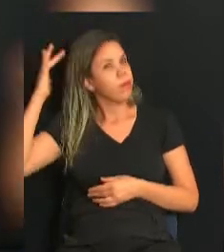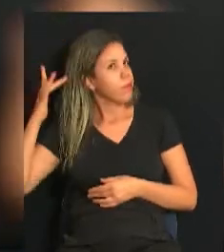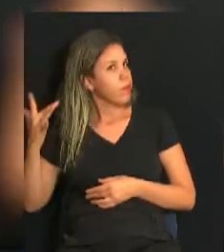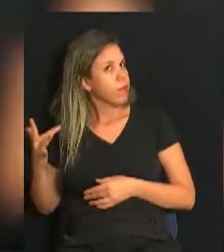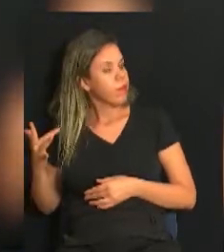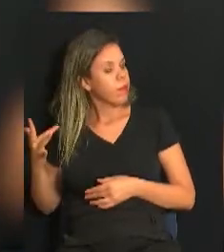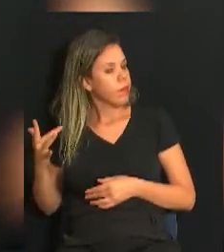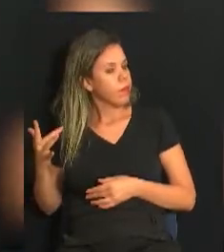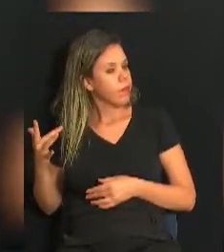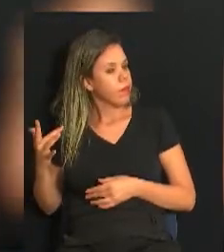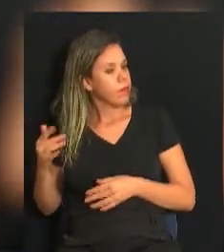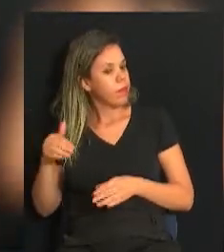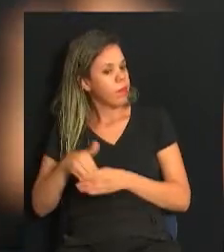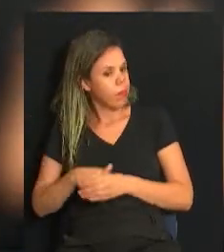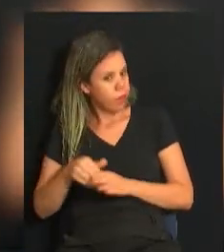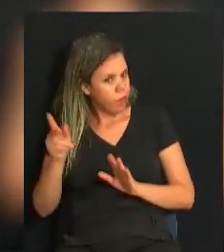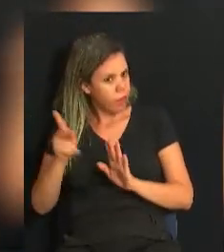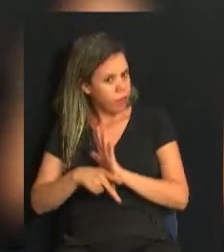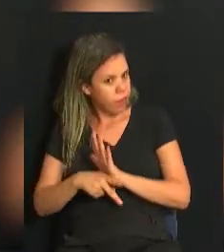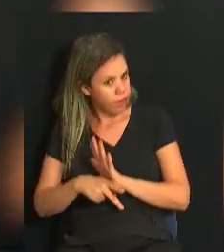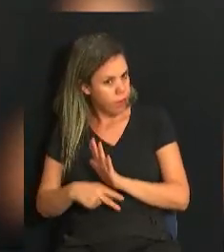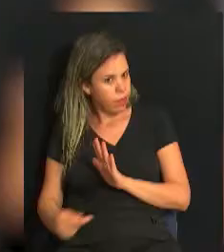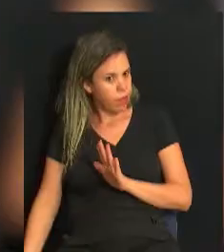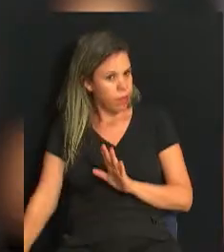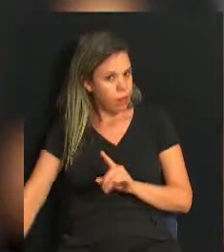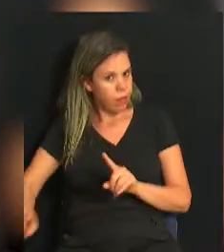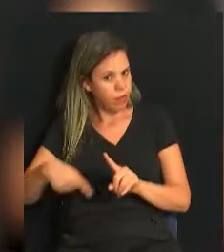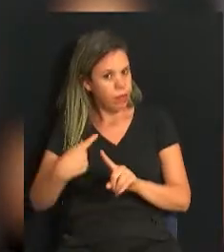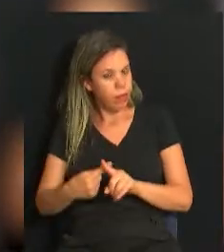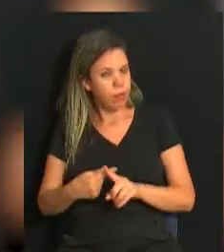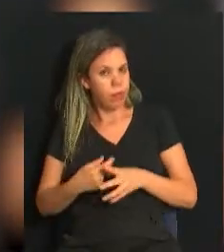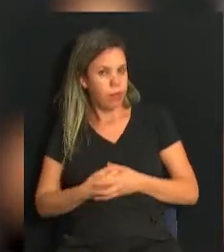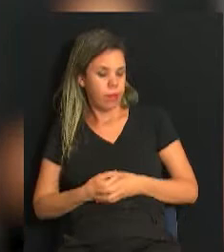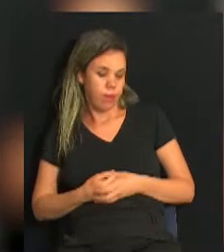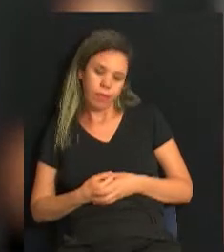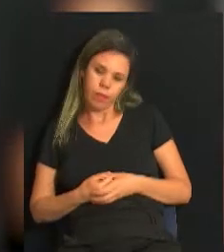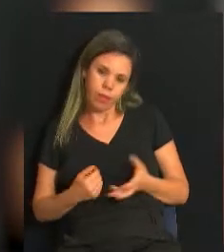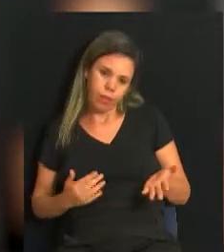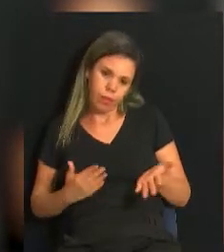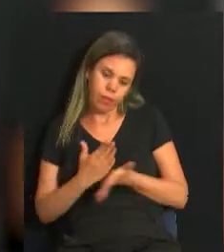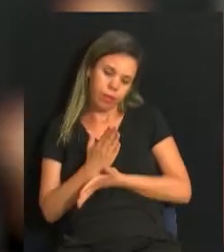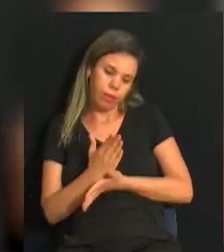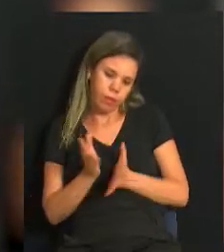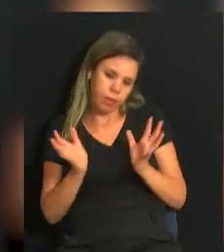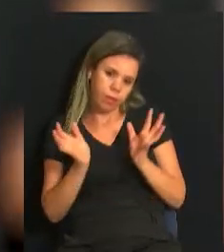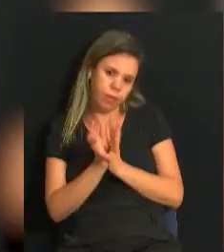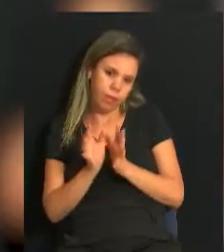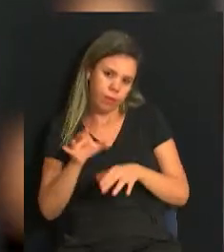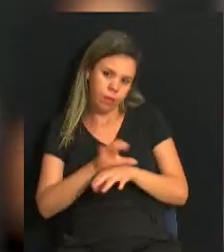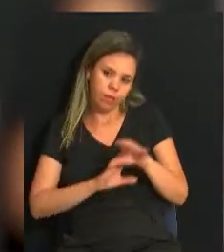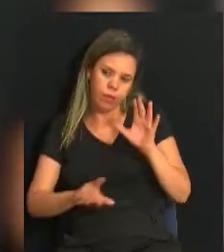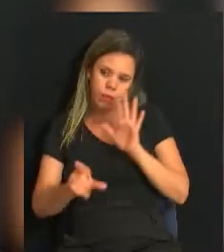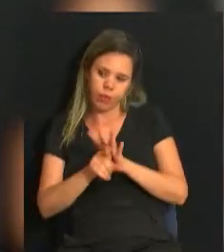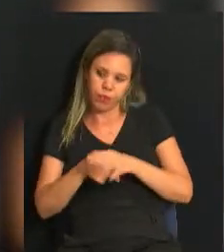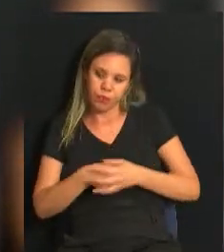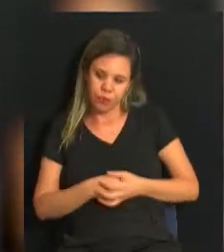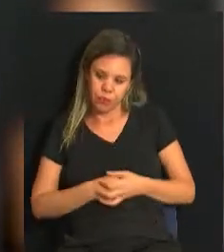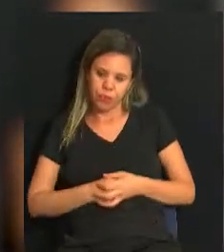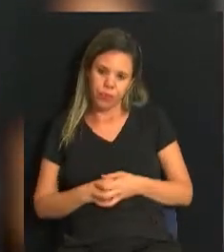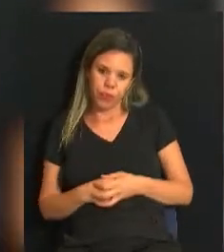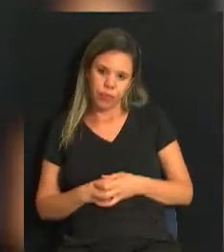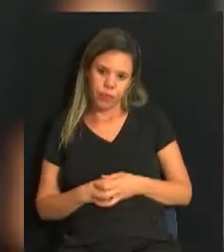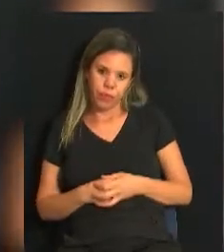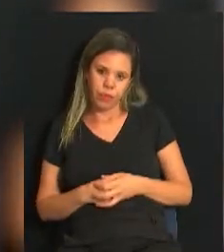Calisto também votaram projetos Extra pauta aprovada pela comissão de constituição e legalizar